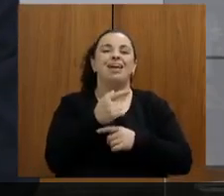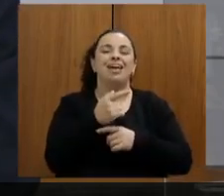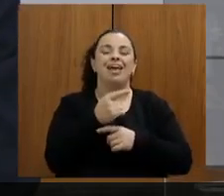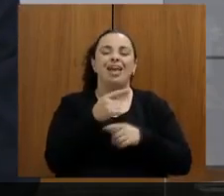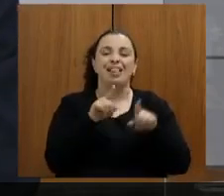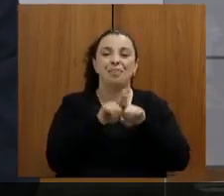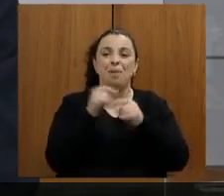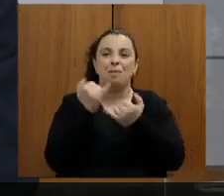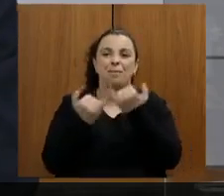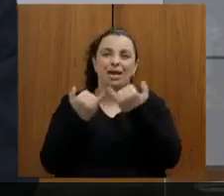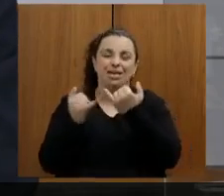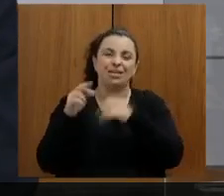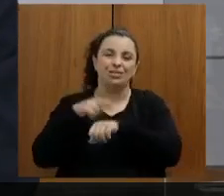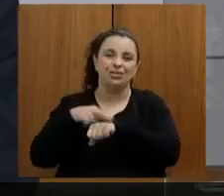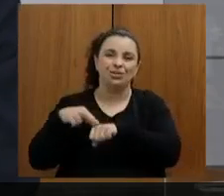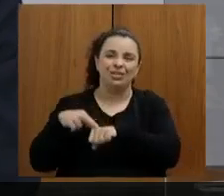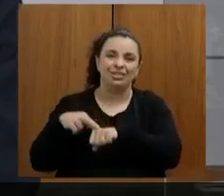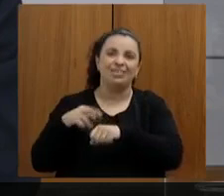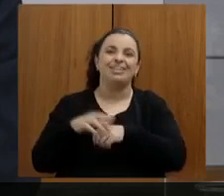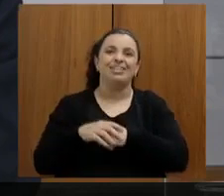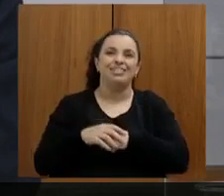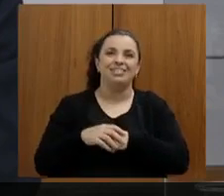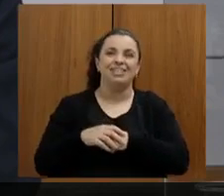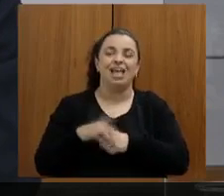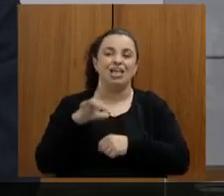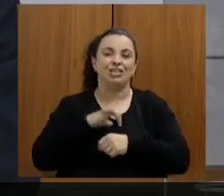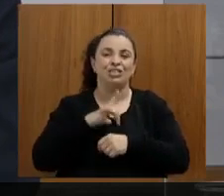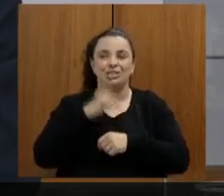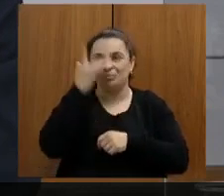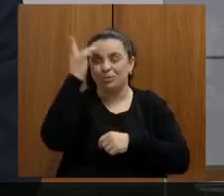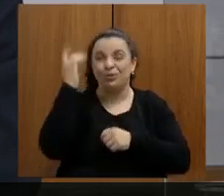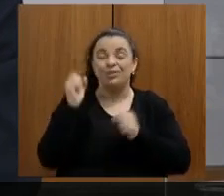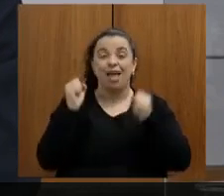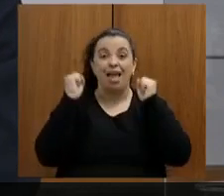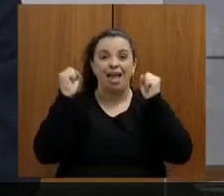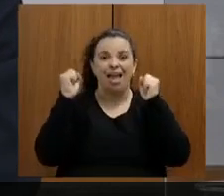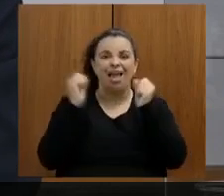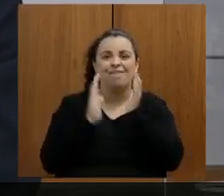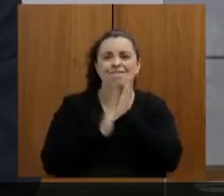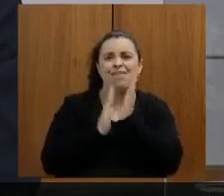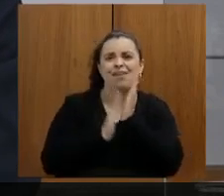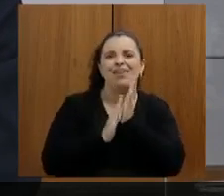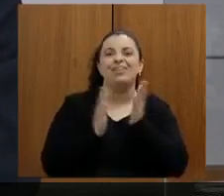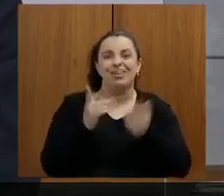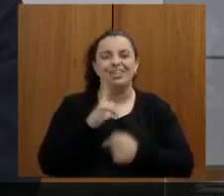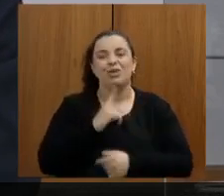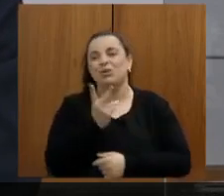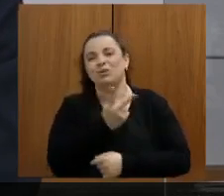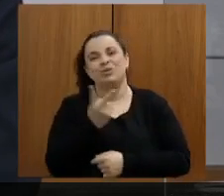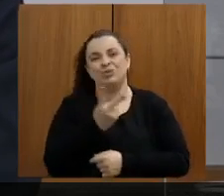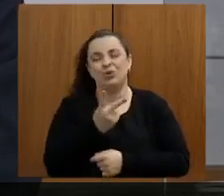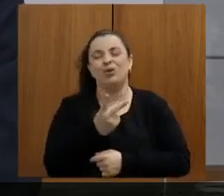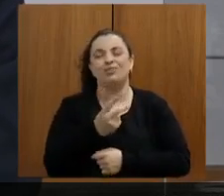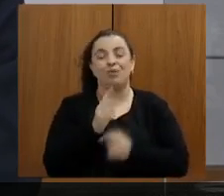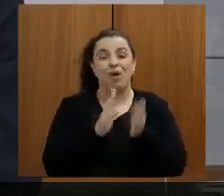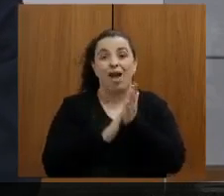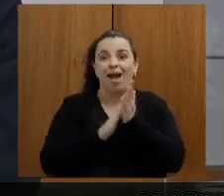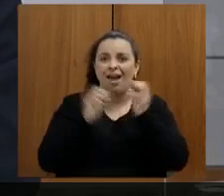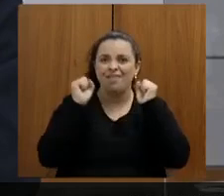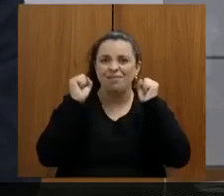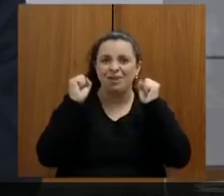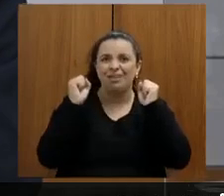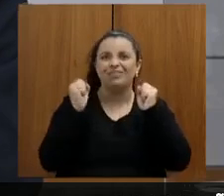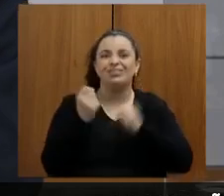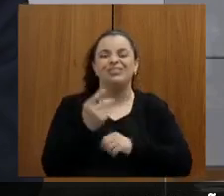meu tempo de quartel tem os vibrantes os vibradores dois vibradores juntos aqui né dois